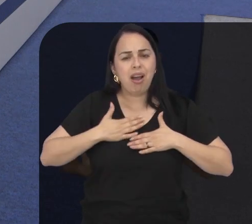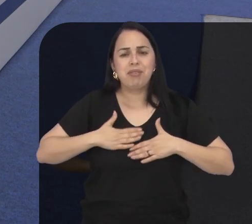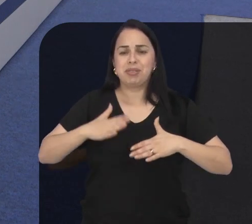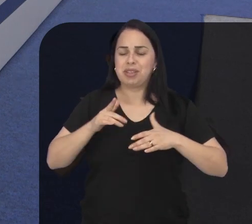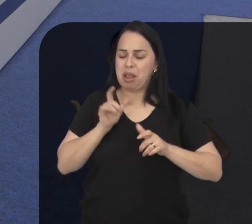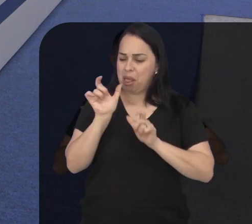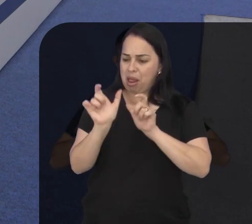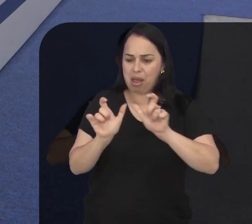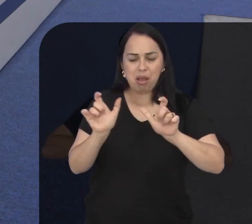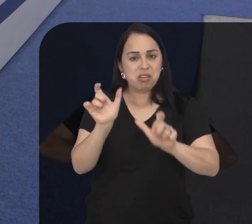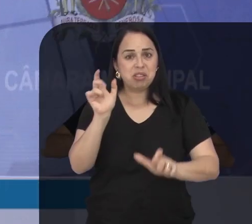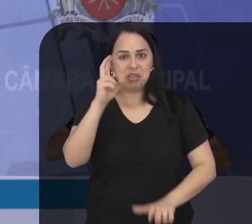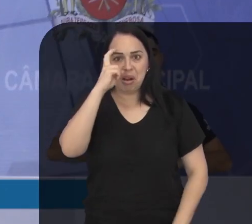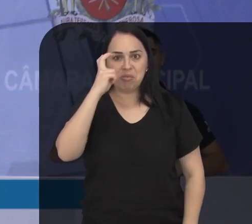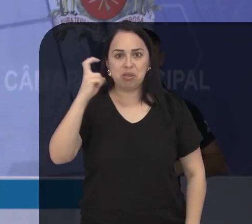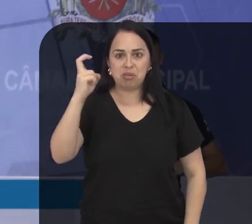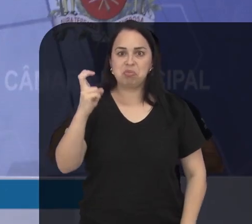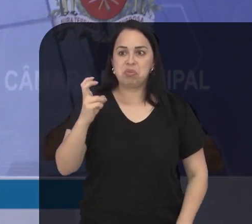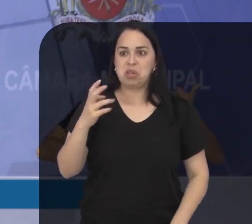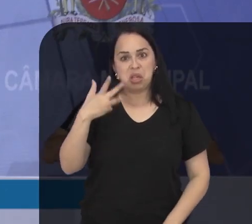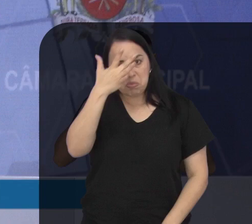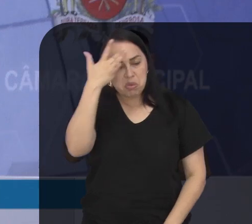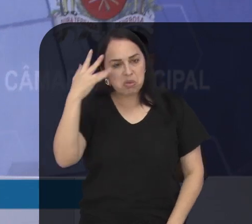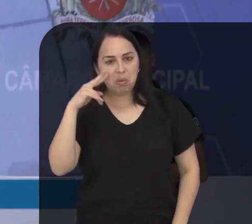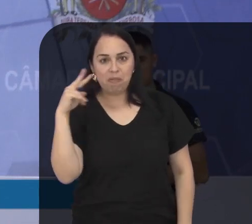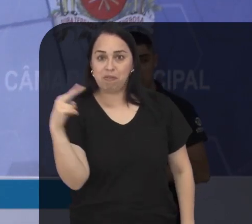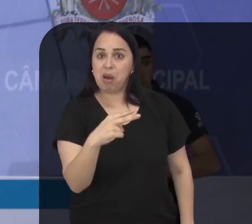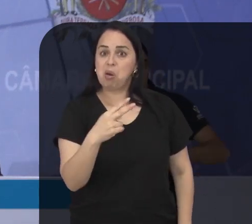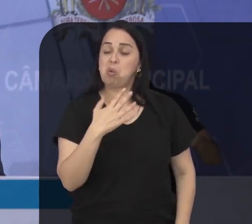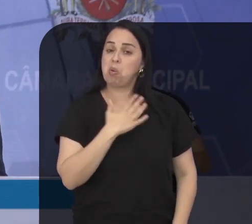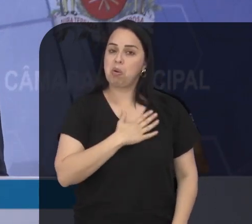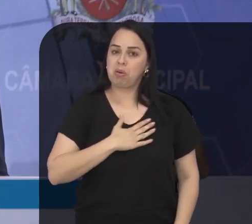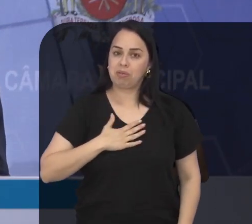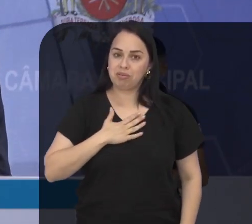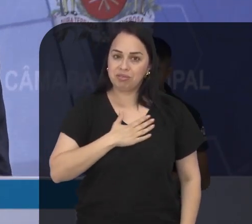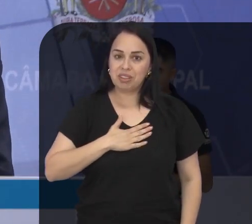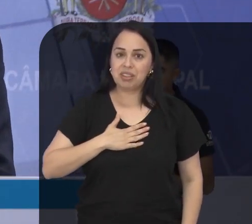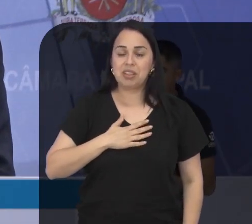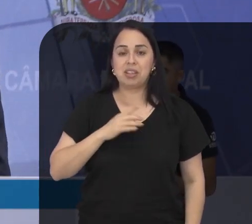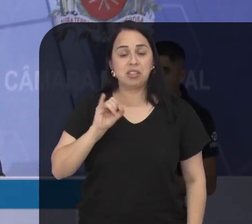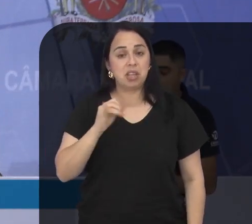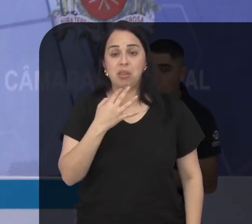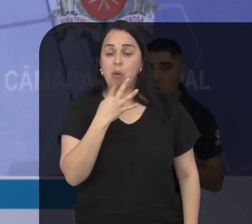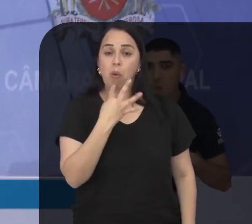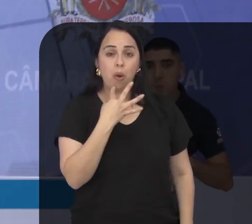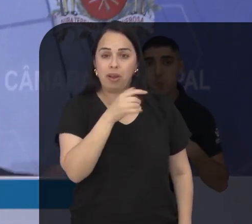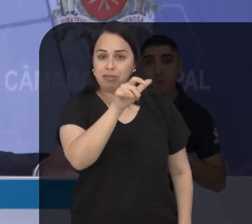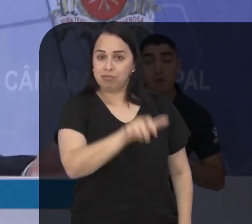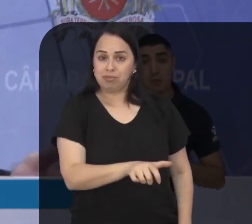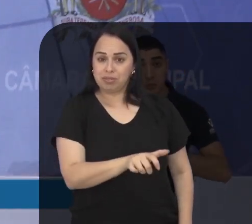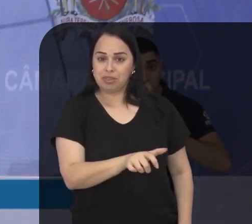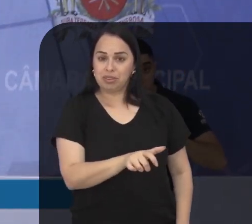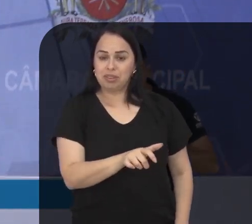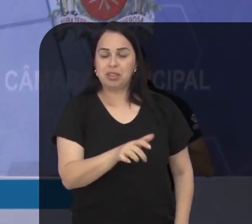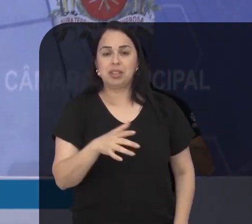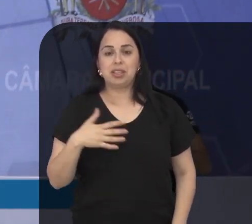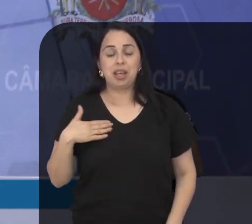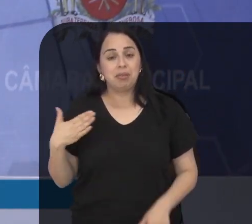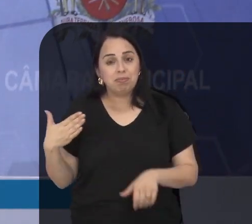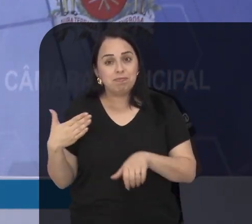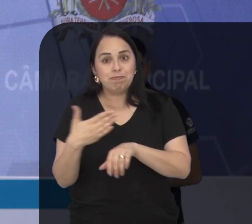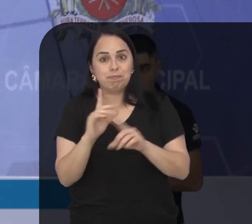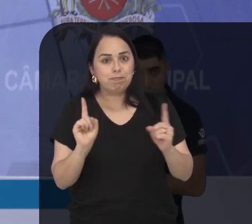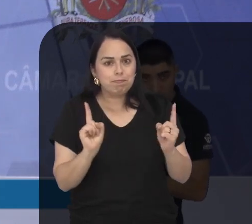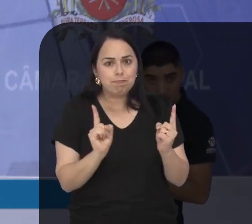palavras, cativa e inspira por onde passa. Quem nunca chegou perto do pastor Conrado em um dia que